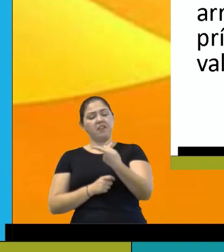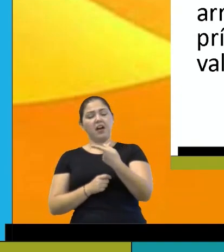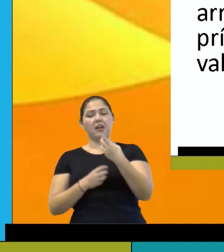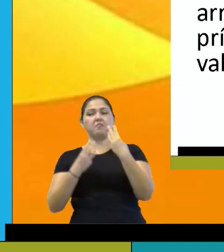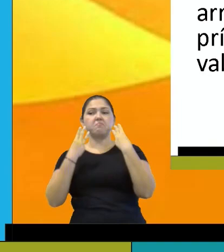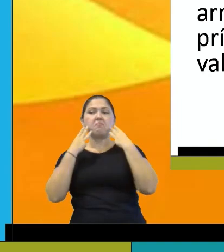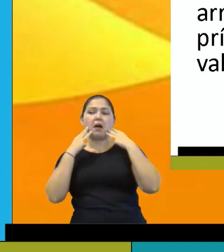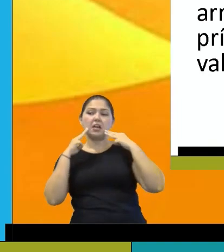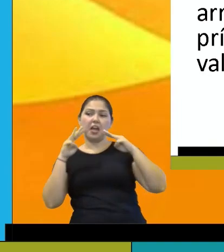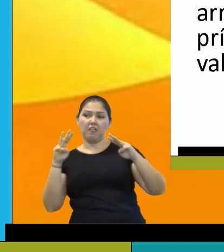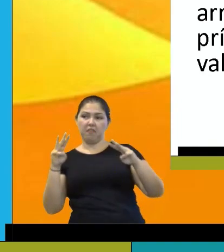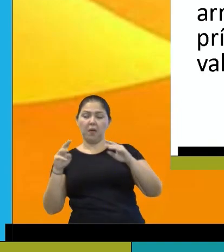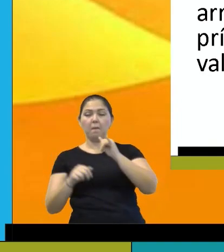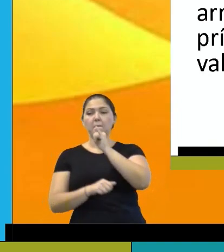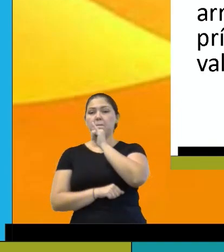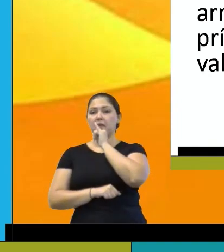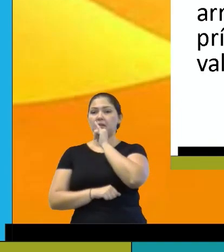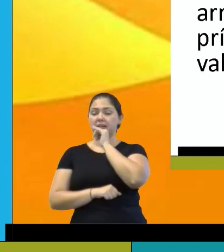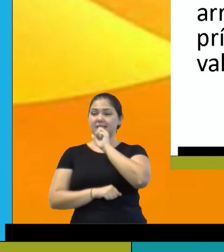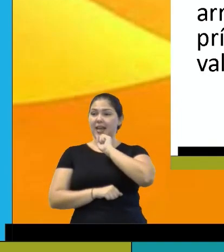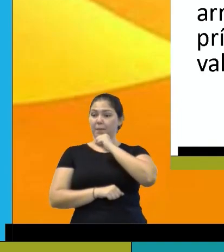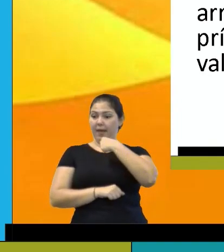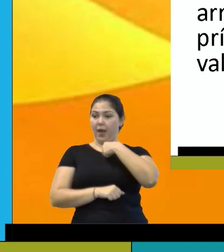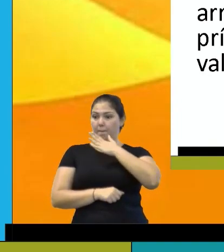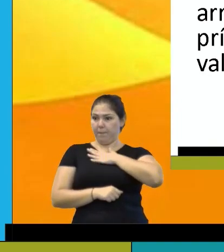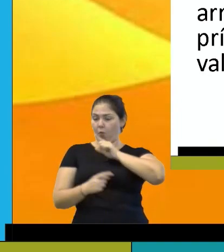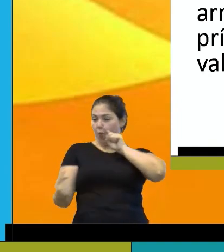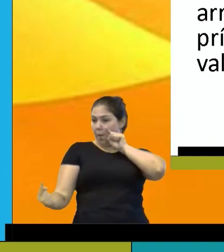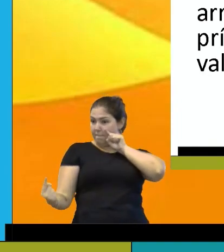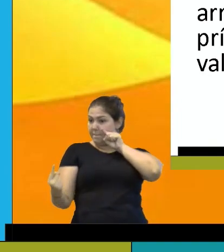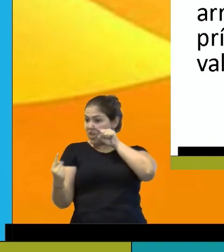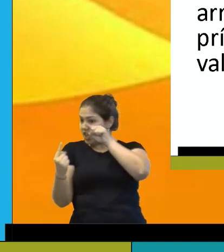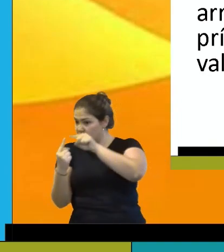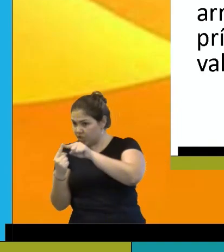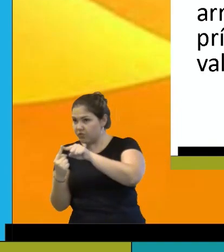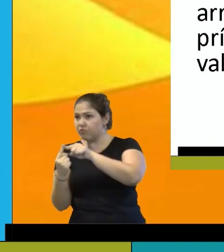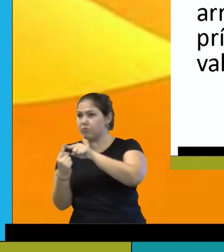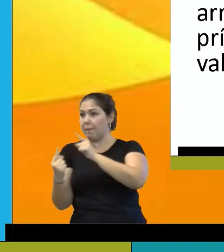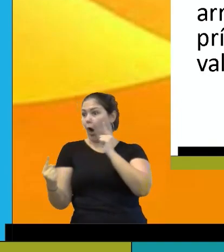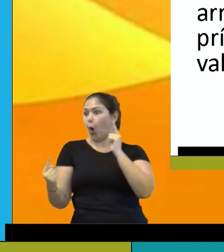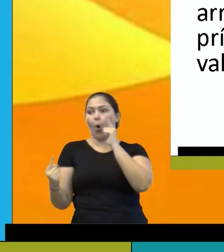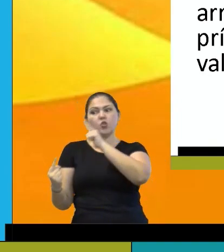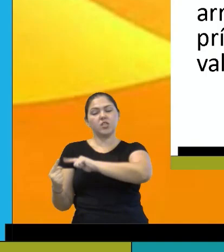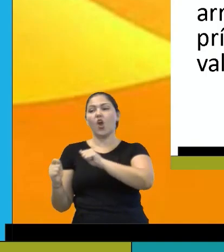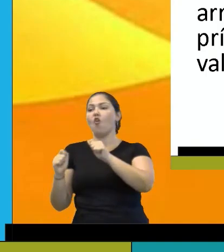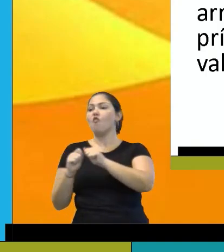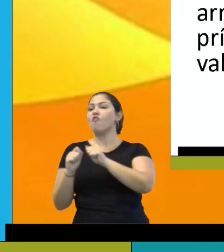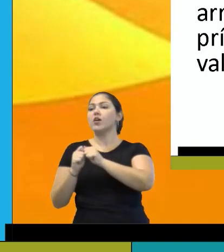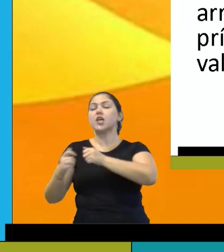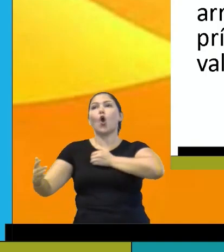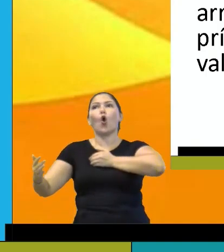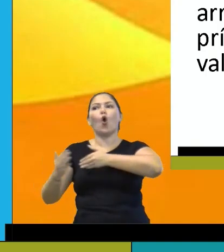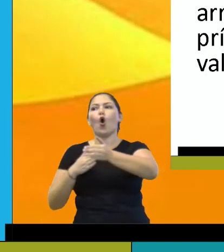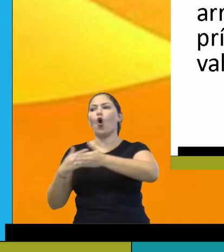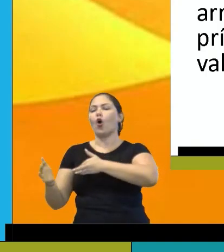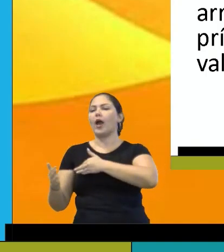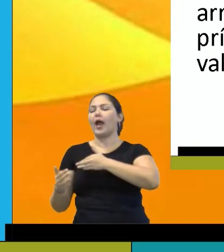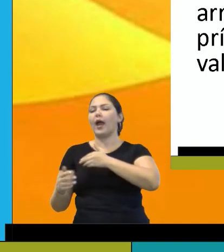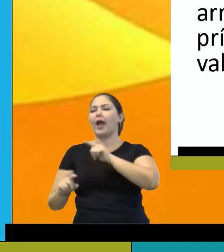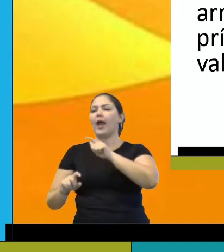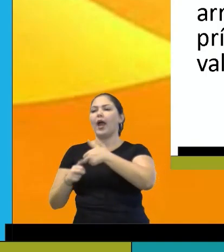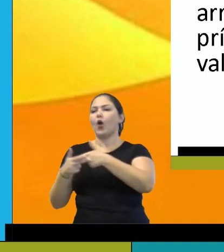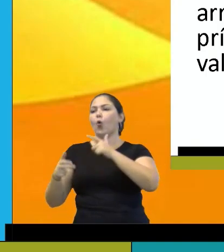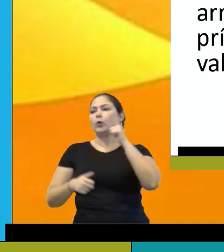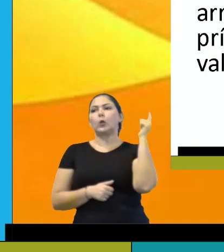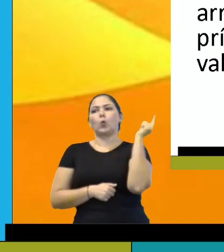os meios. Vocês já ouviram essa frase atribuída a Maquiavel? Já viram? Pois bem, isso é um dos maiores erros